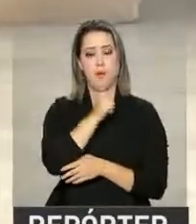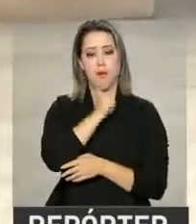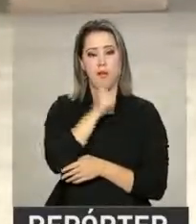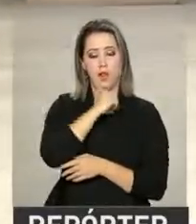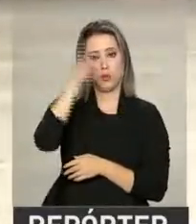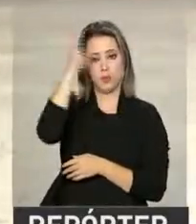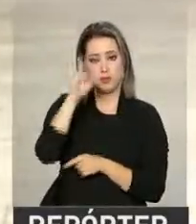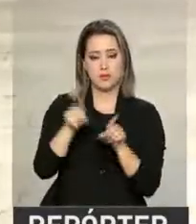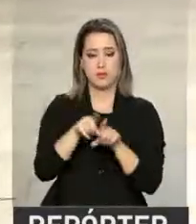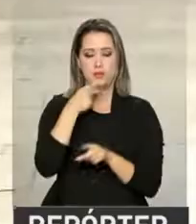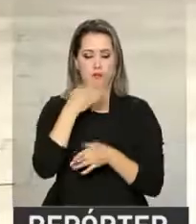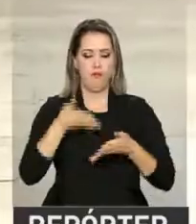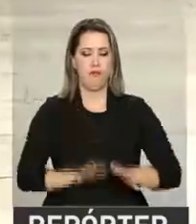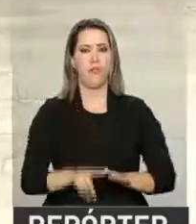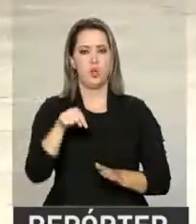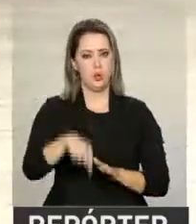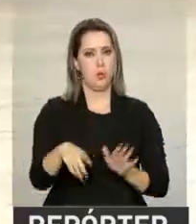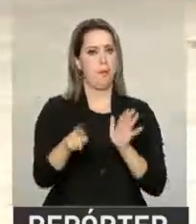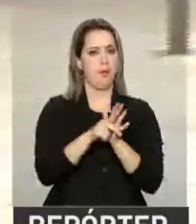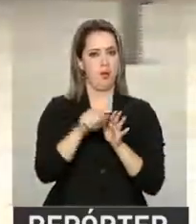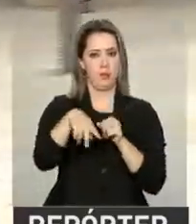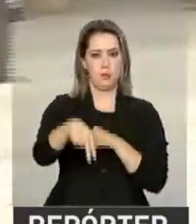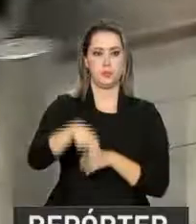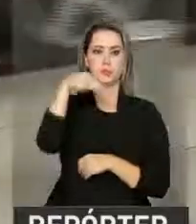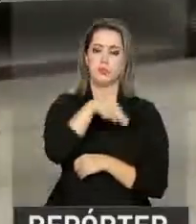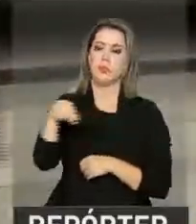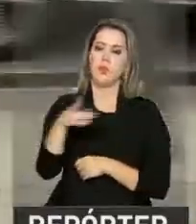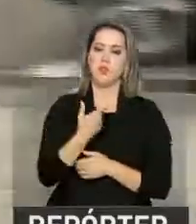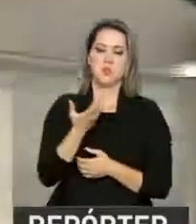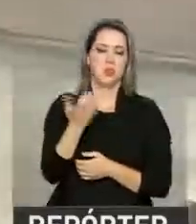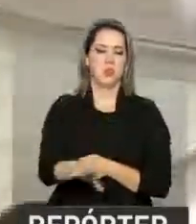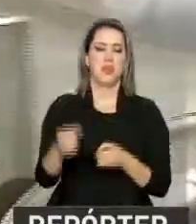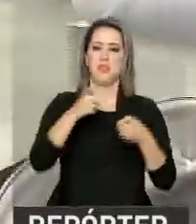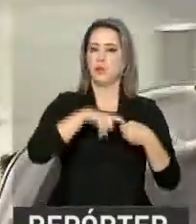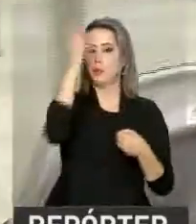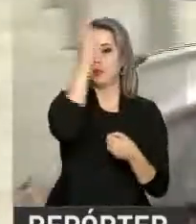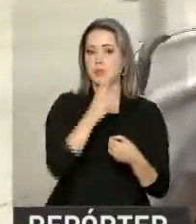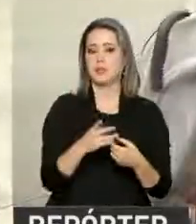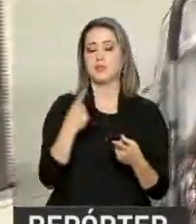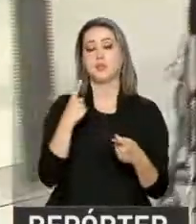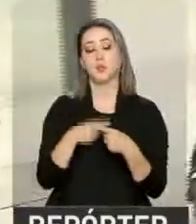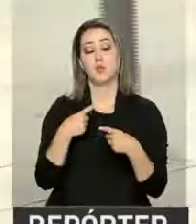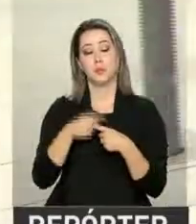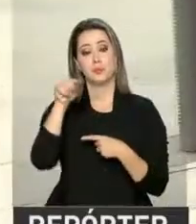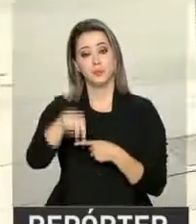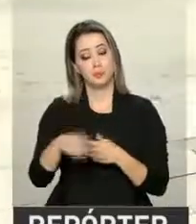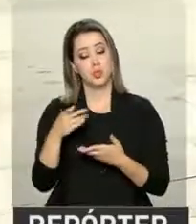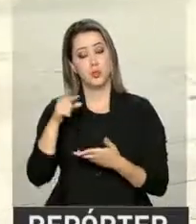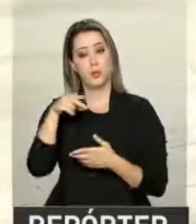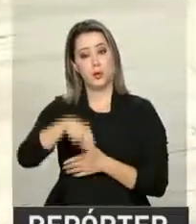país e não pensa em retornar ao brasil por mais que sinta saudade o motivo a estrutura que aqui